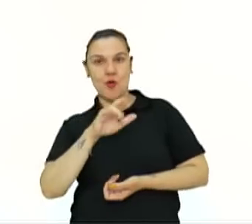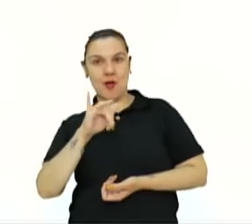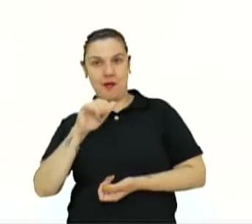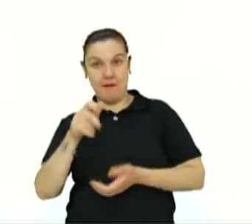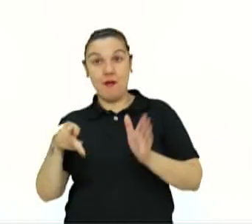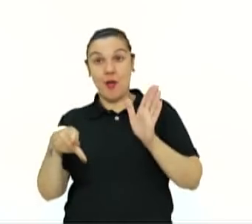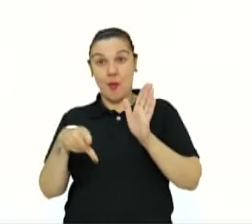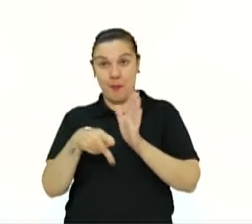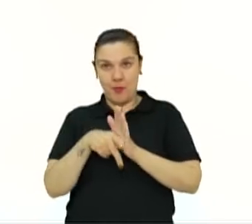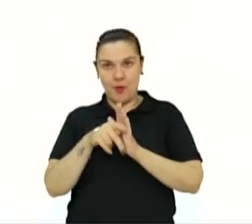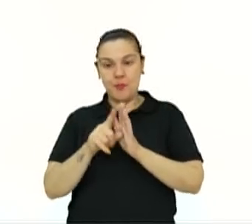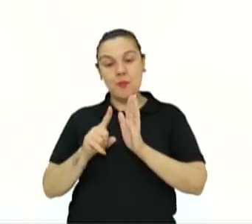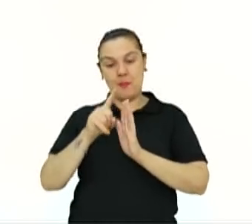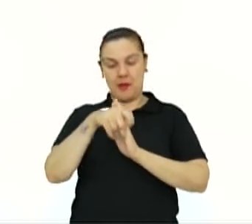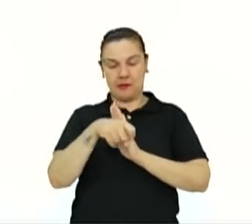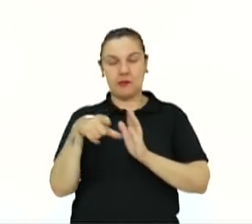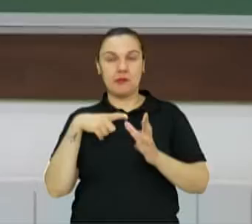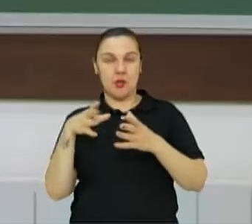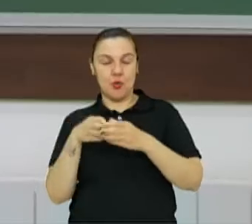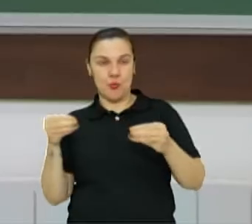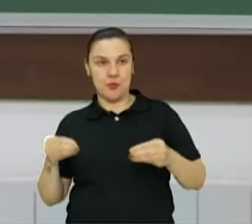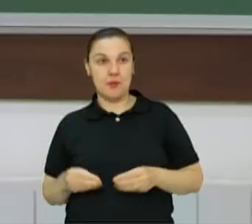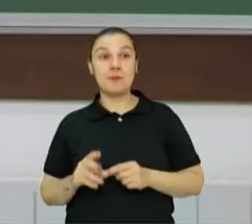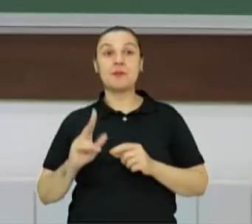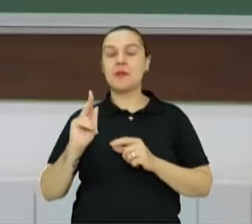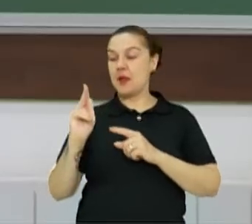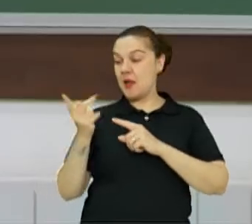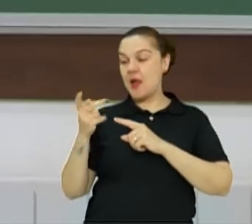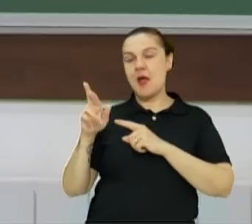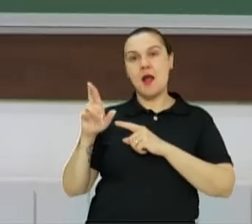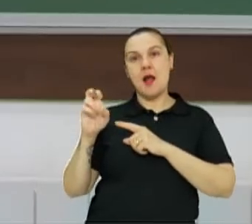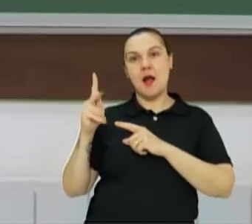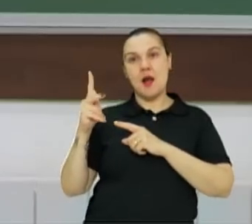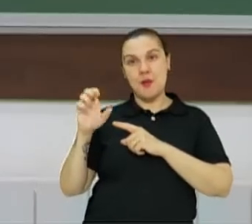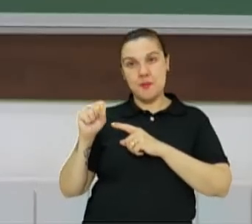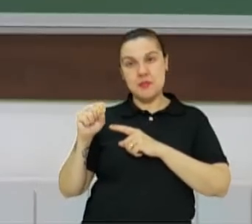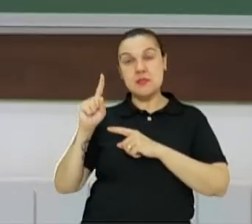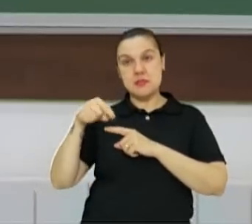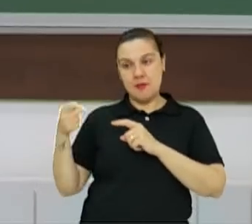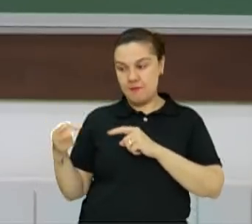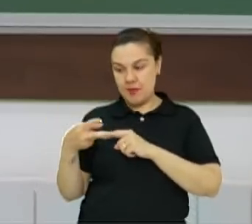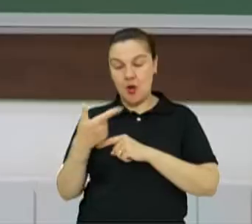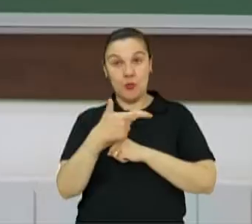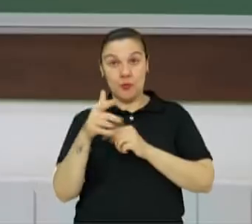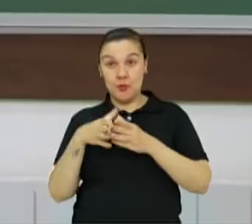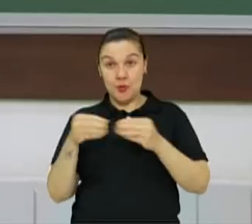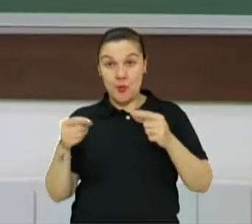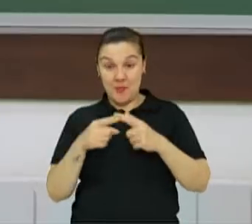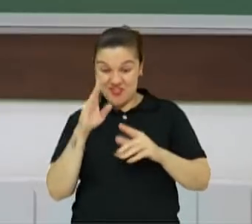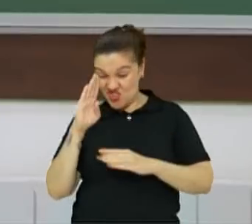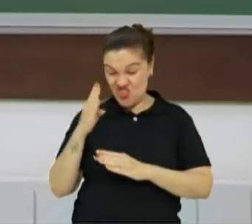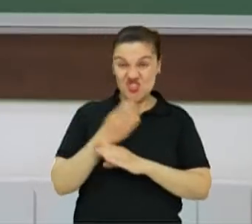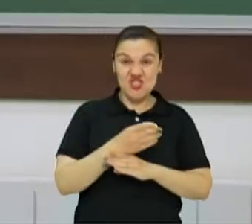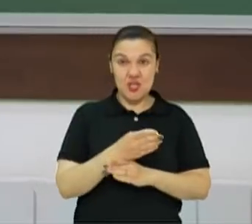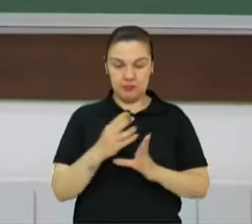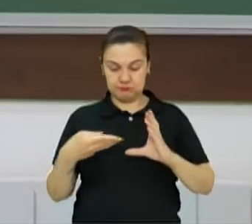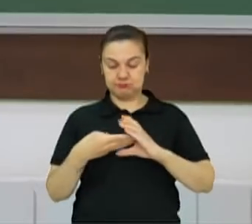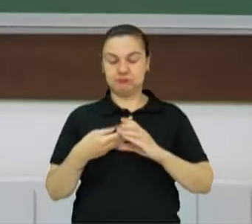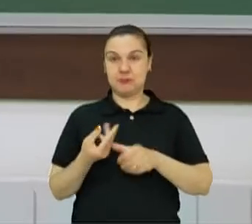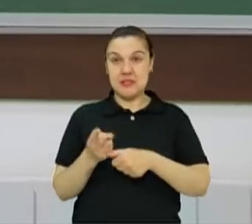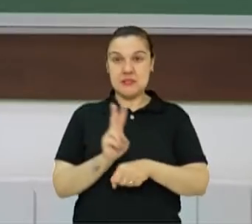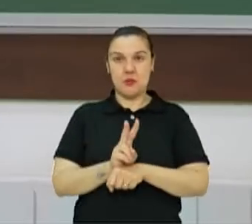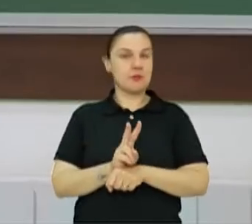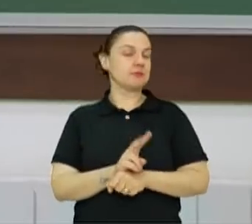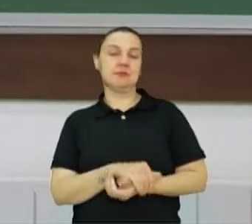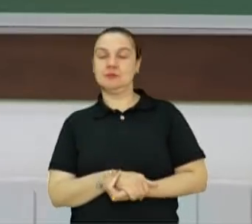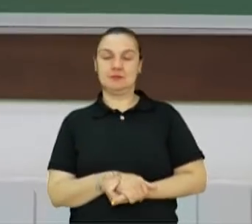E elas têm cura. A herpes é viral, não tem cura, mas ela não ataca justamente o sistema imunológico, né? Então,